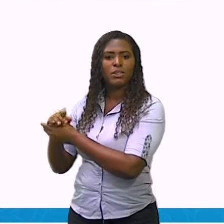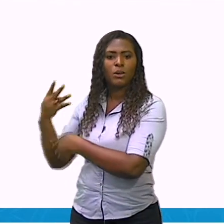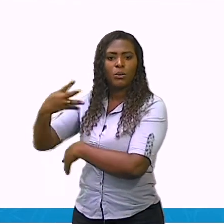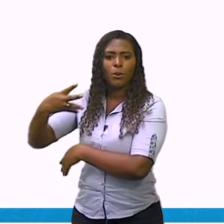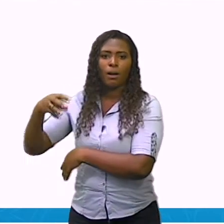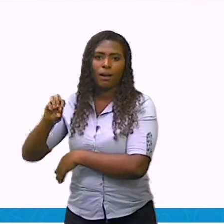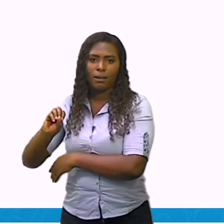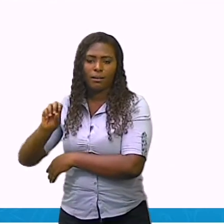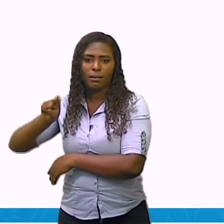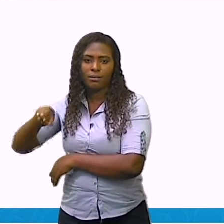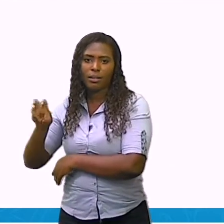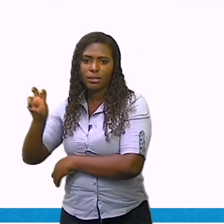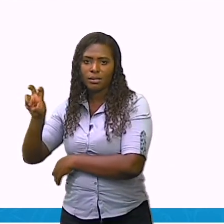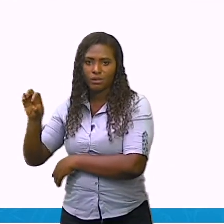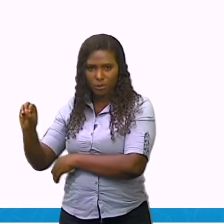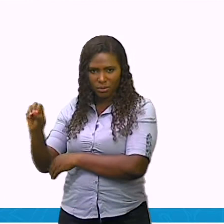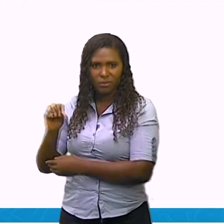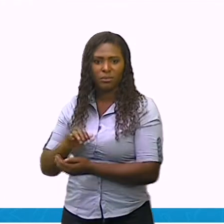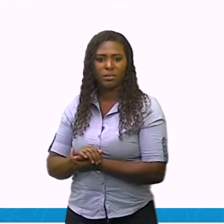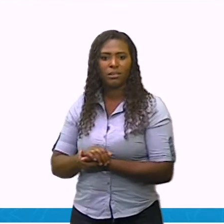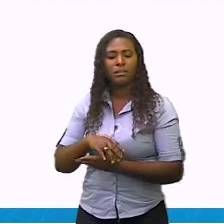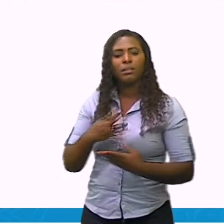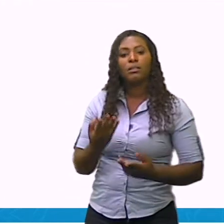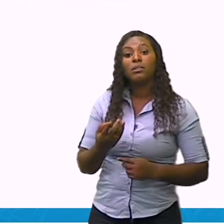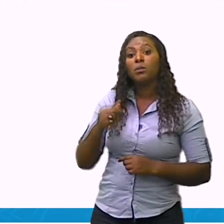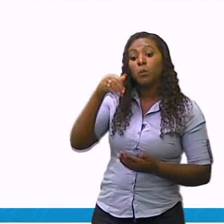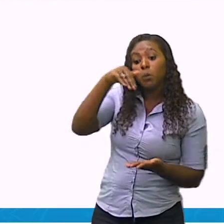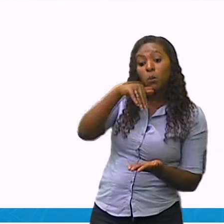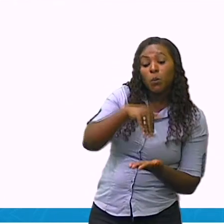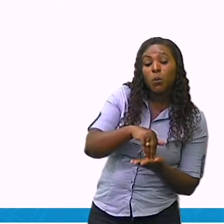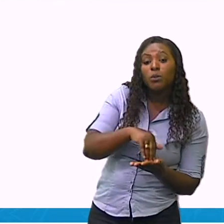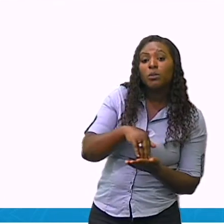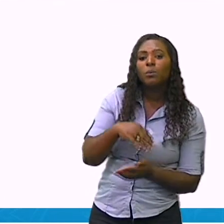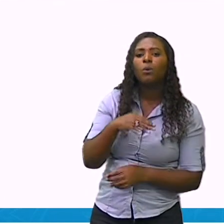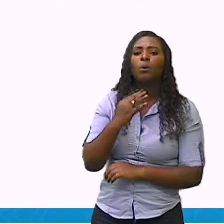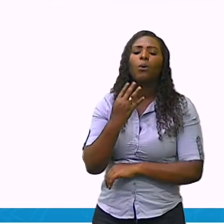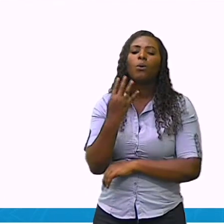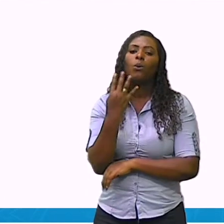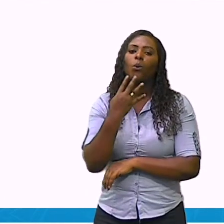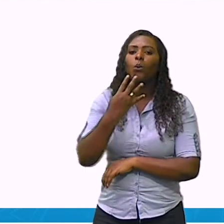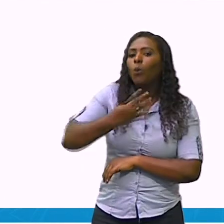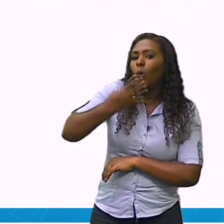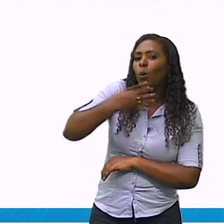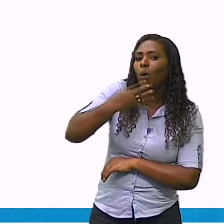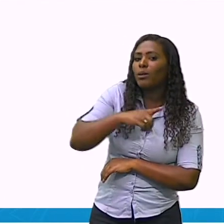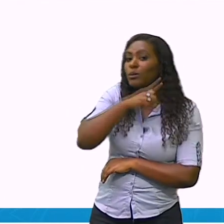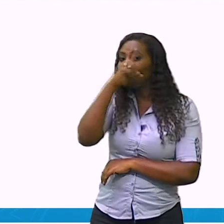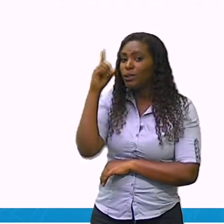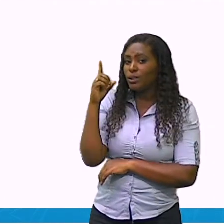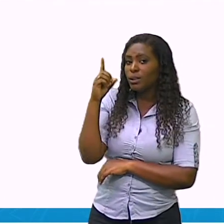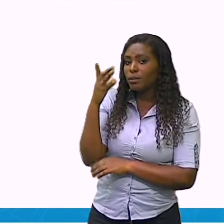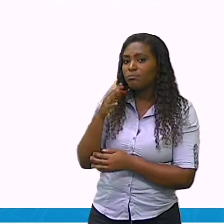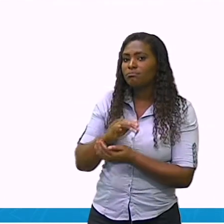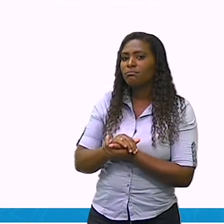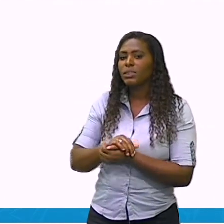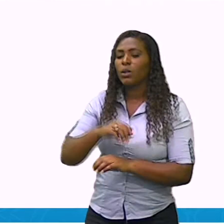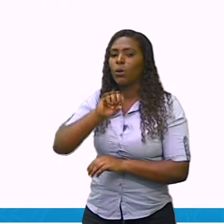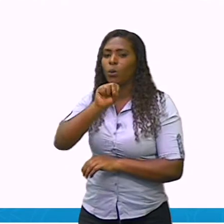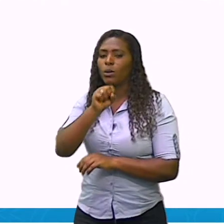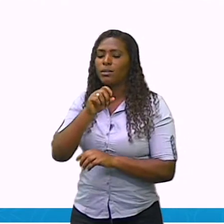40,50. E por último, no quarto dia, vai multiplicar 8,50 vezes 4, vai